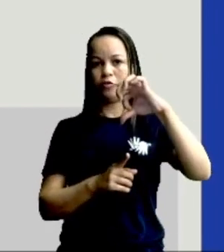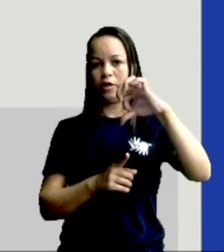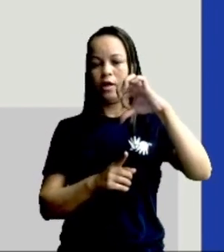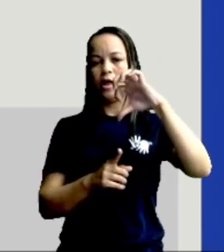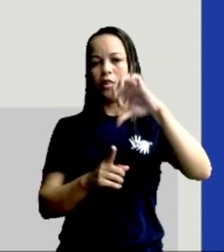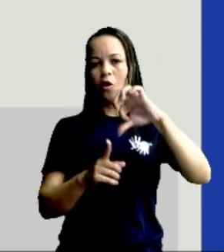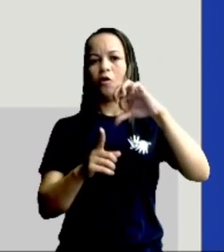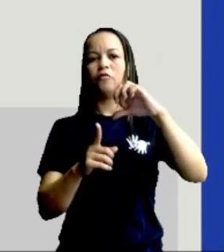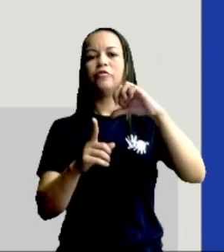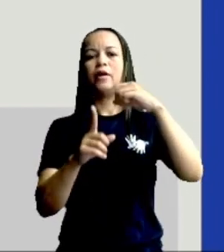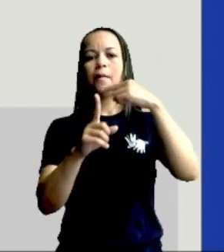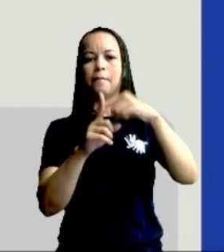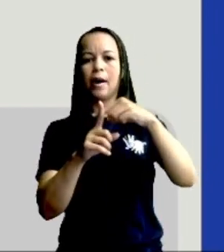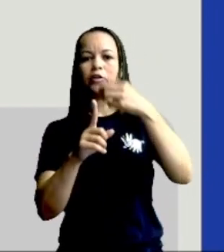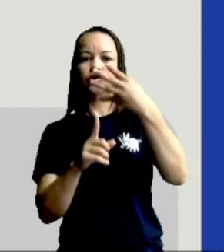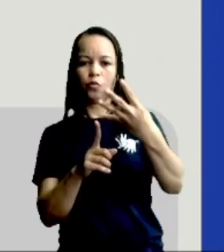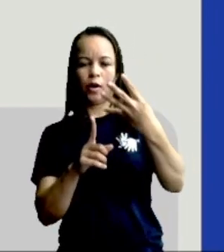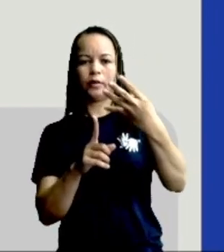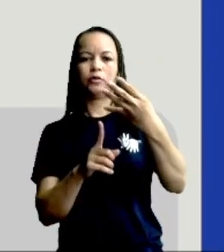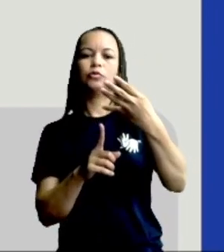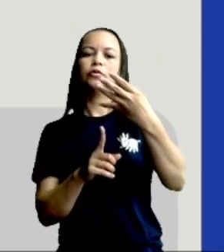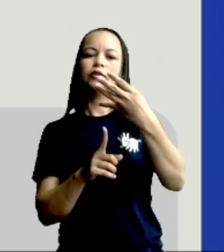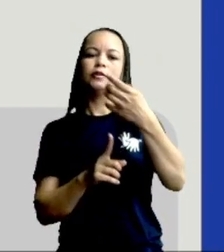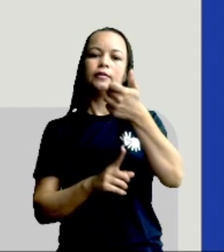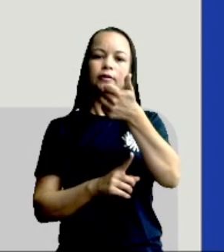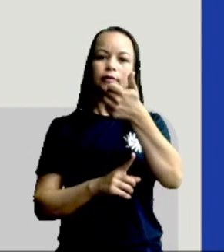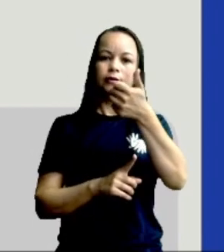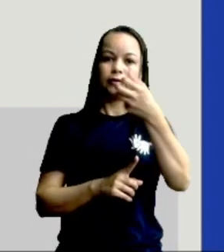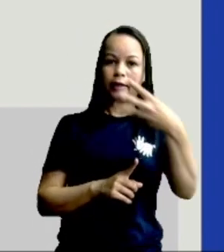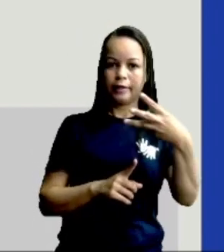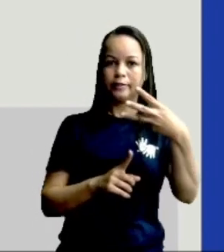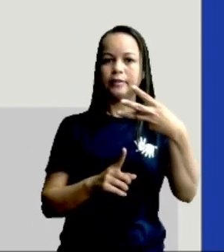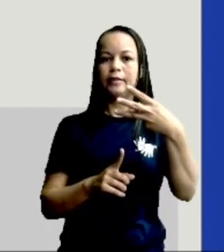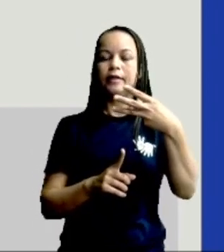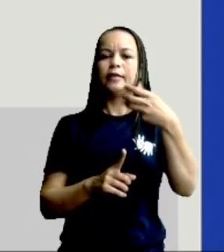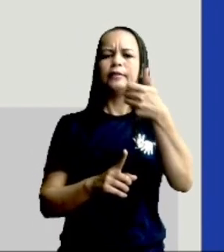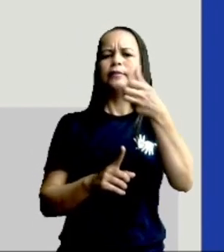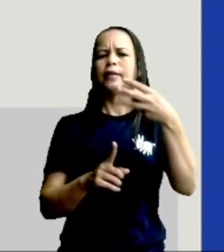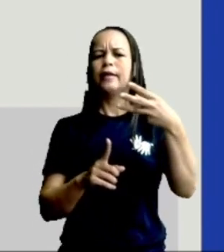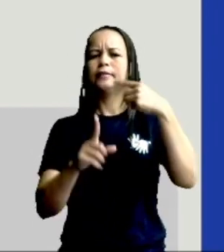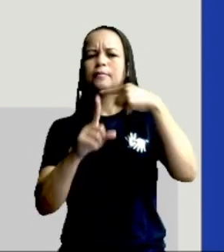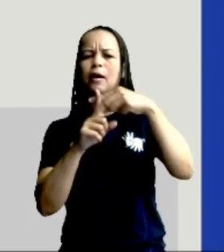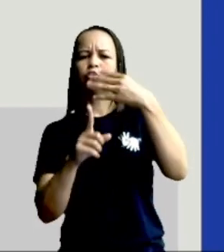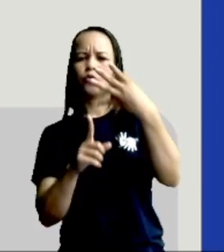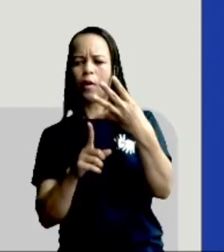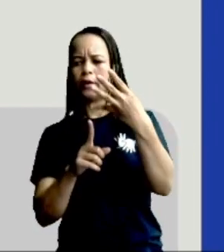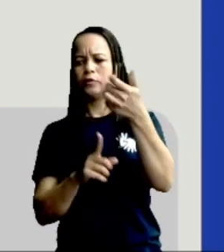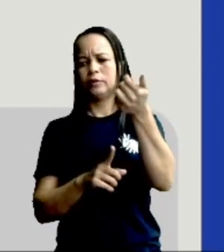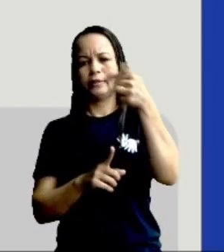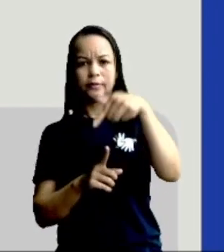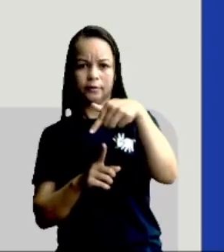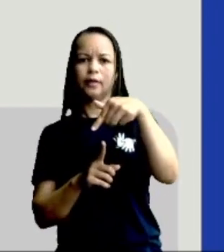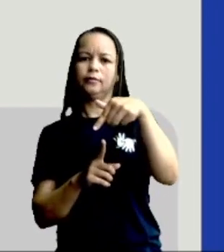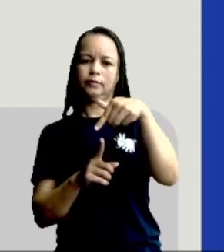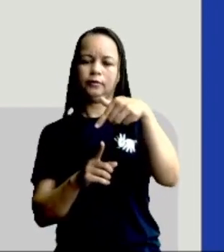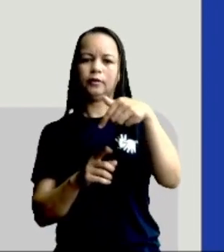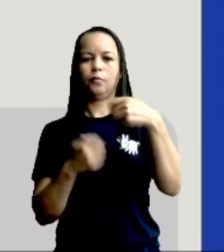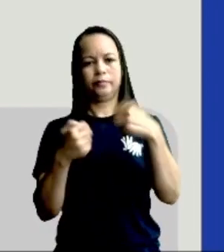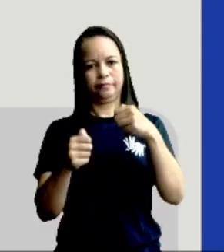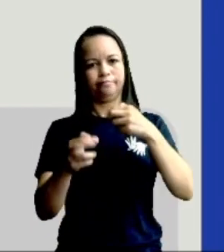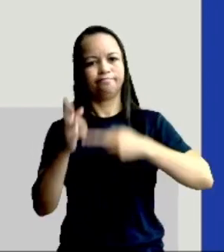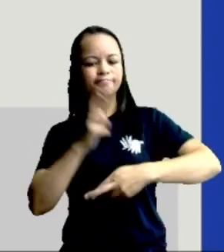17 mais 4, o próximo número. Deu para entender? Então, a gente precisa ter essa relação.